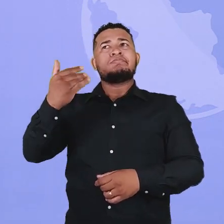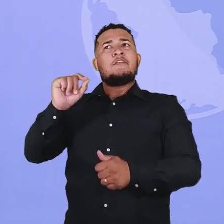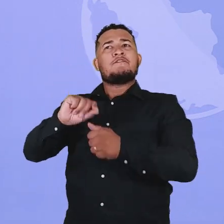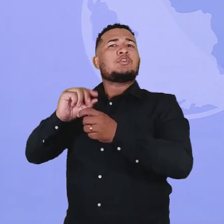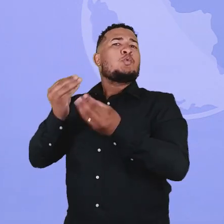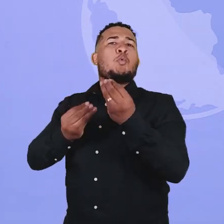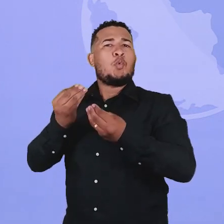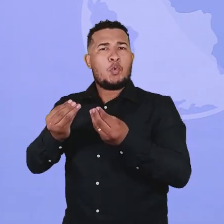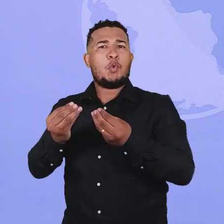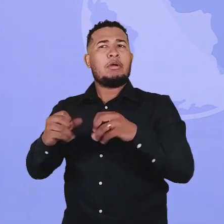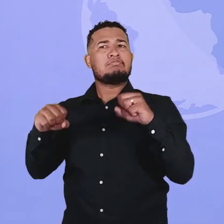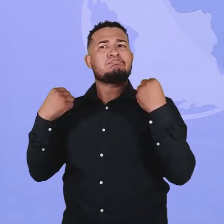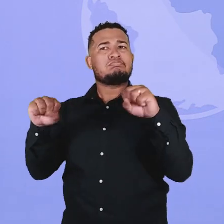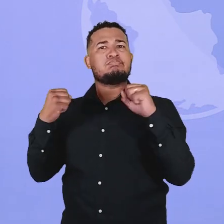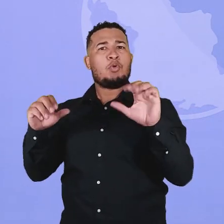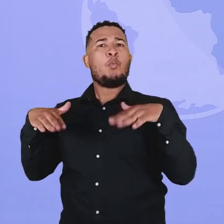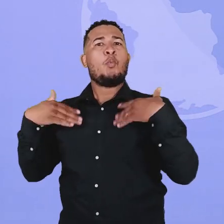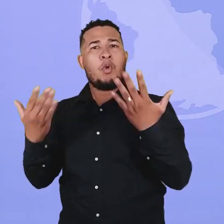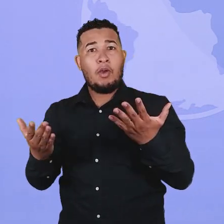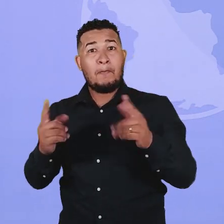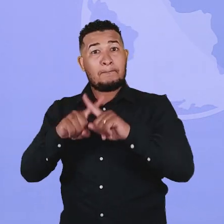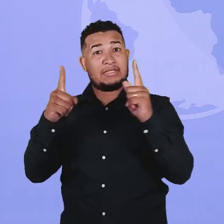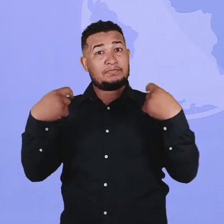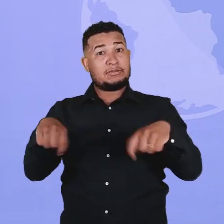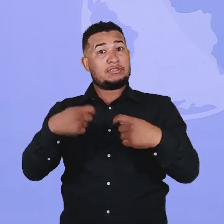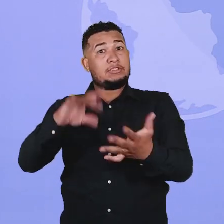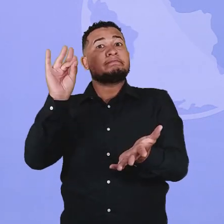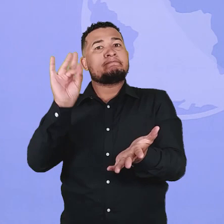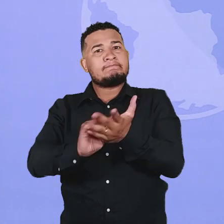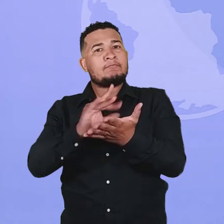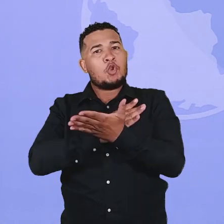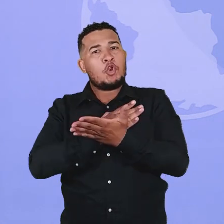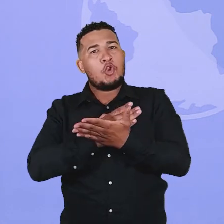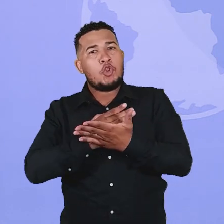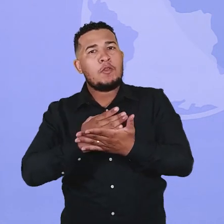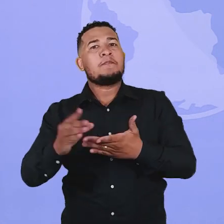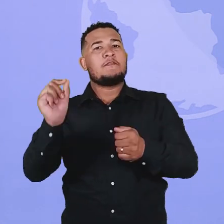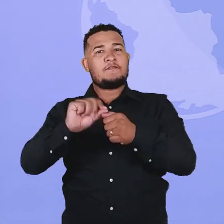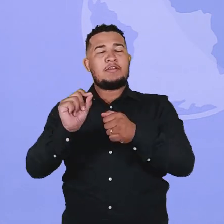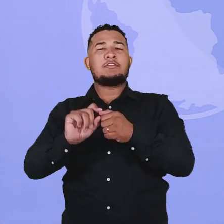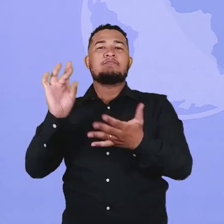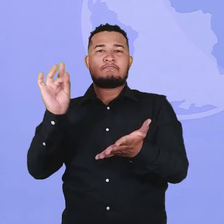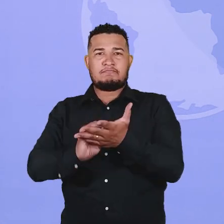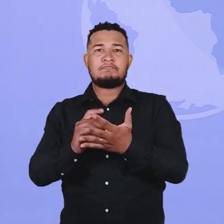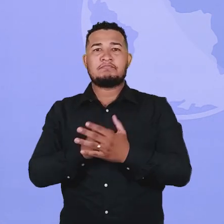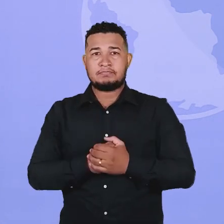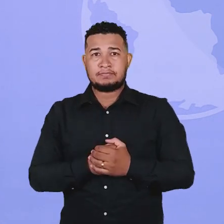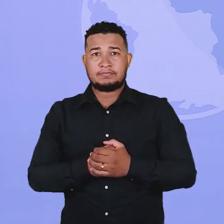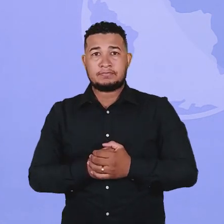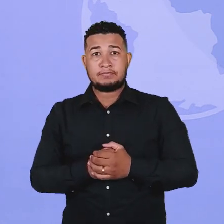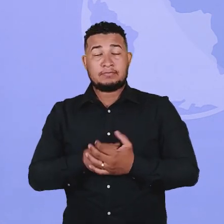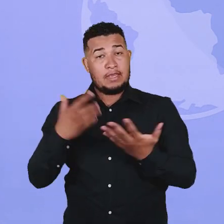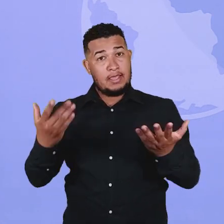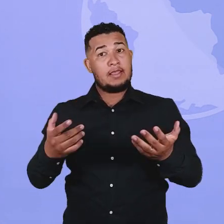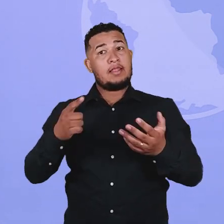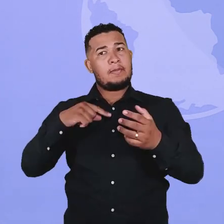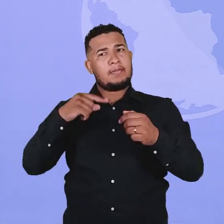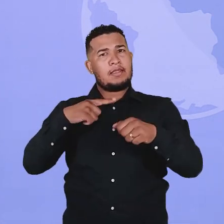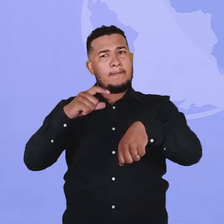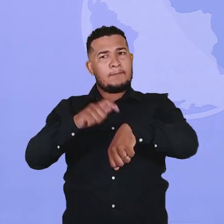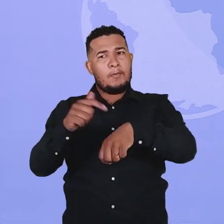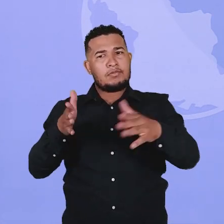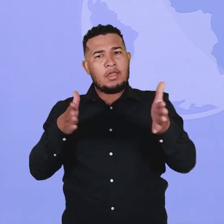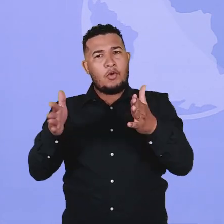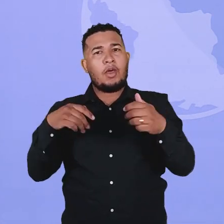qual foi a última vez que você praticou alguma atividade, algum exercício físico, mas você precisa começar a realizar essa atividade. E aí, quando